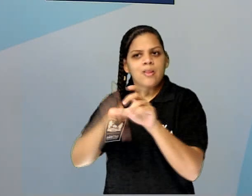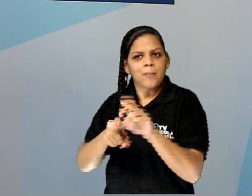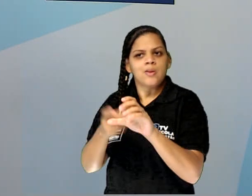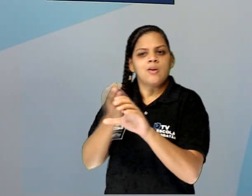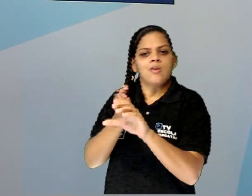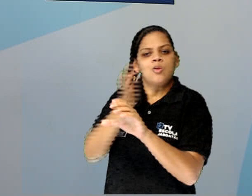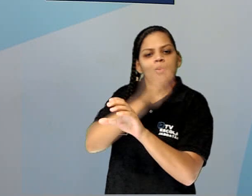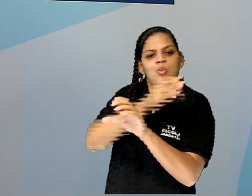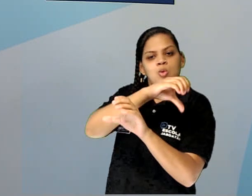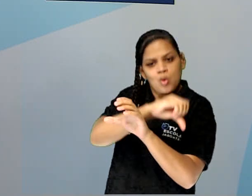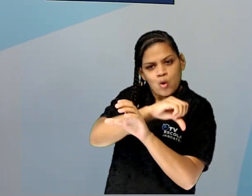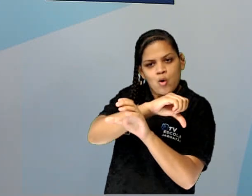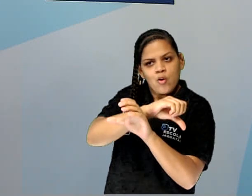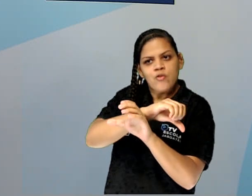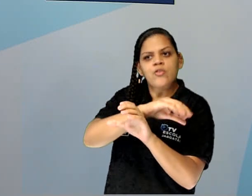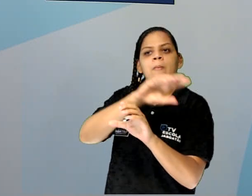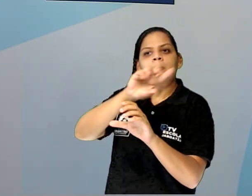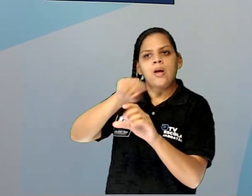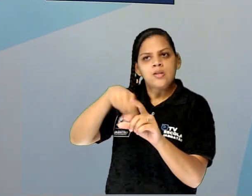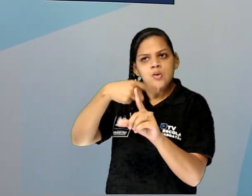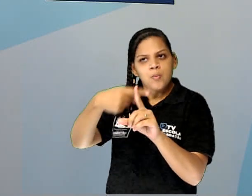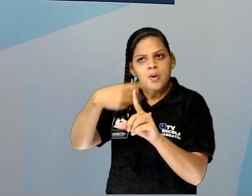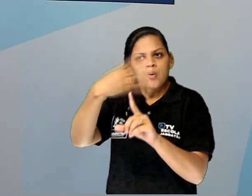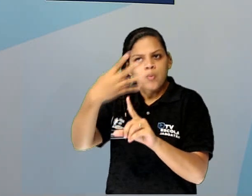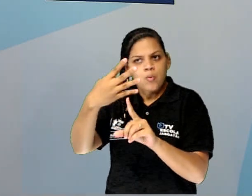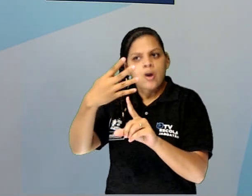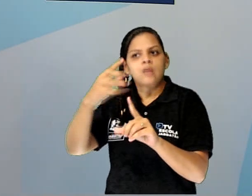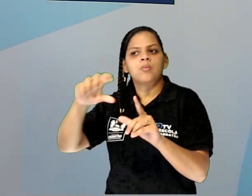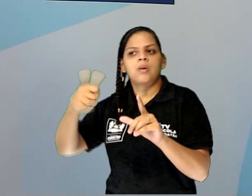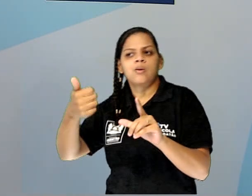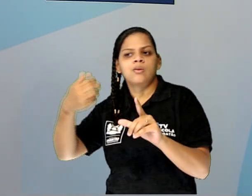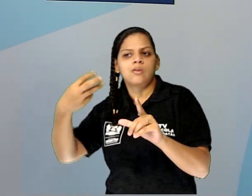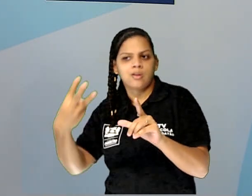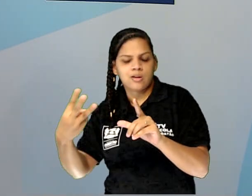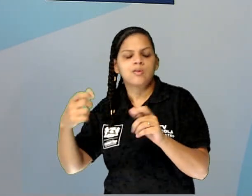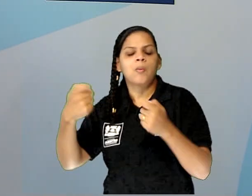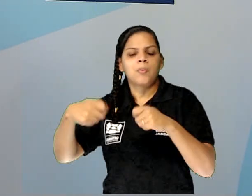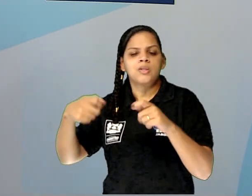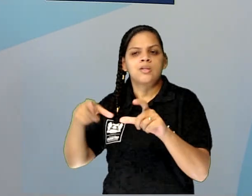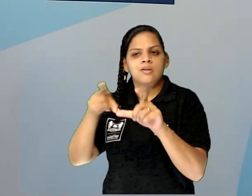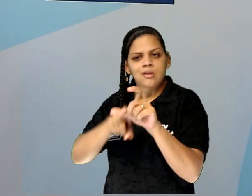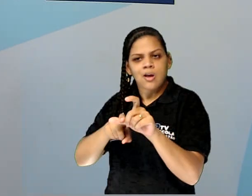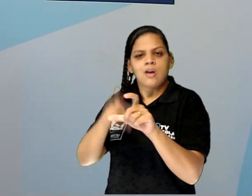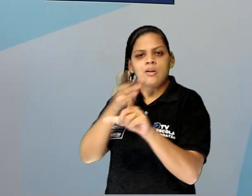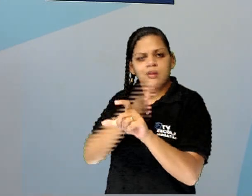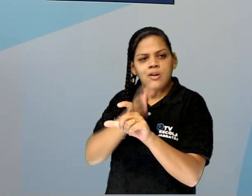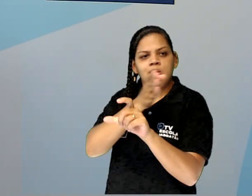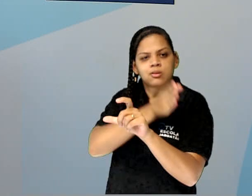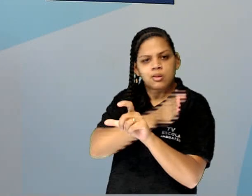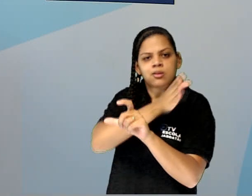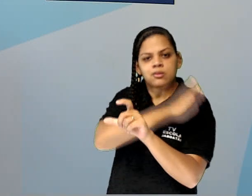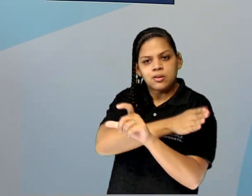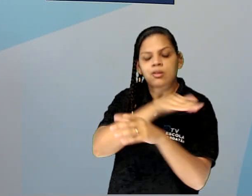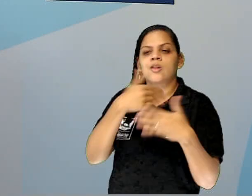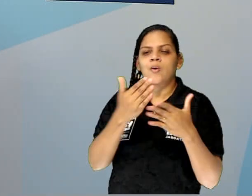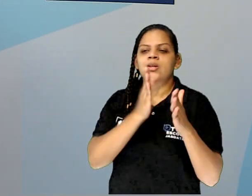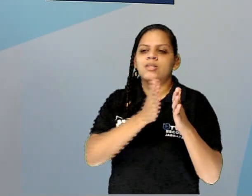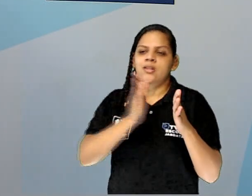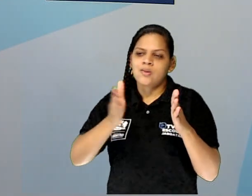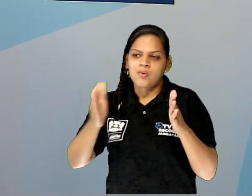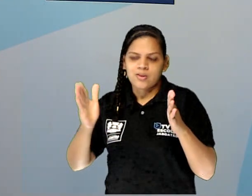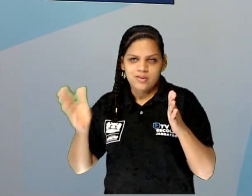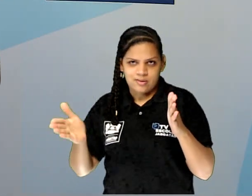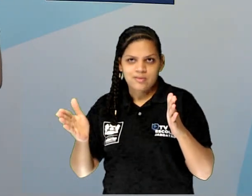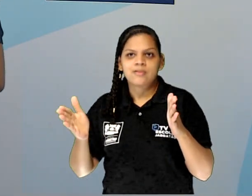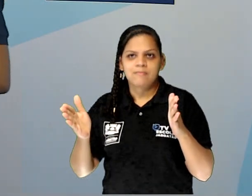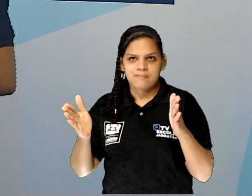somar com 4 para chegar no 13. Eu estou precisando do termo anterior. Então, isso é chamado de sequência recursiva.